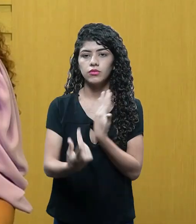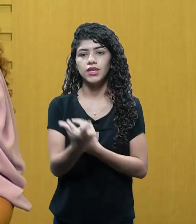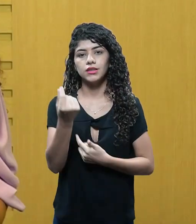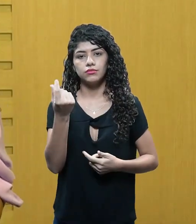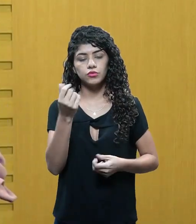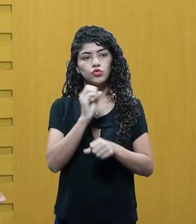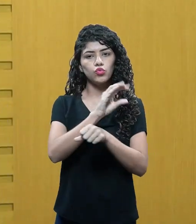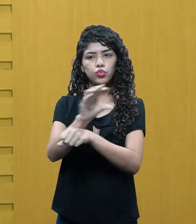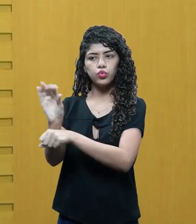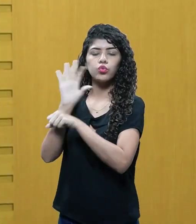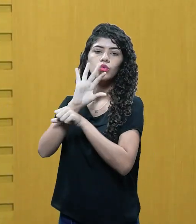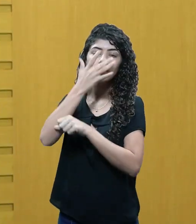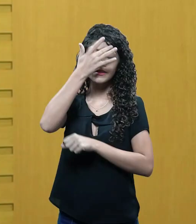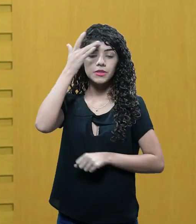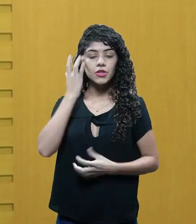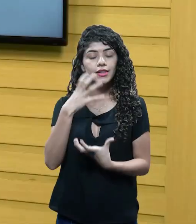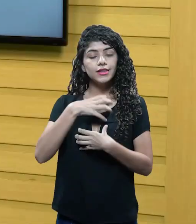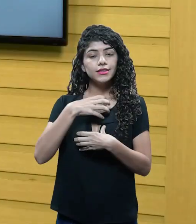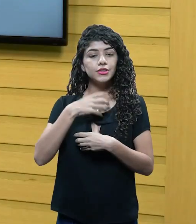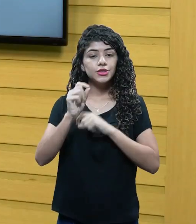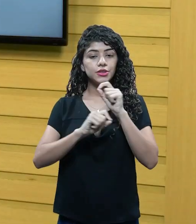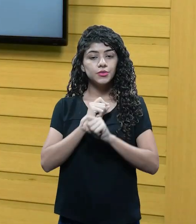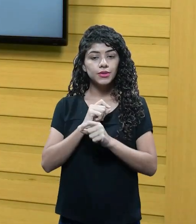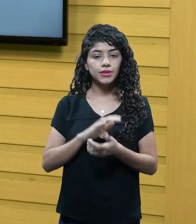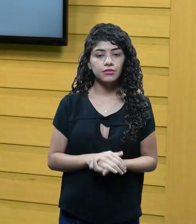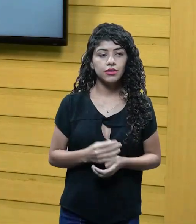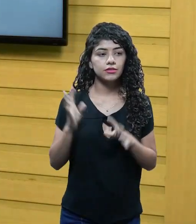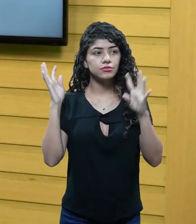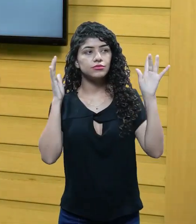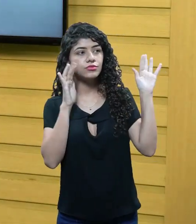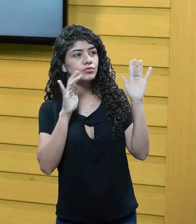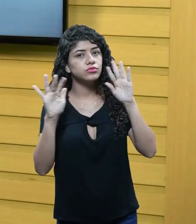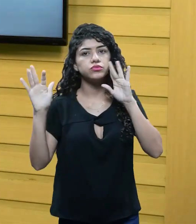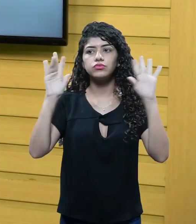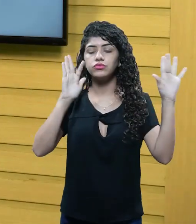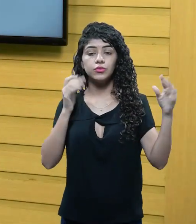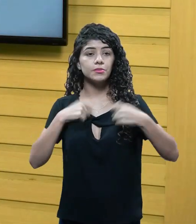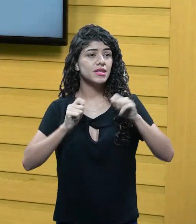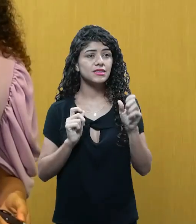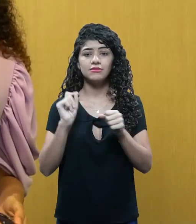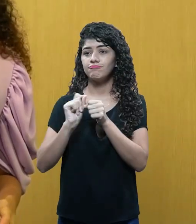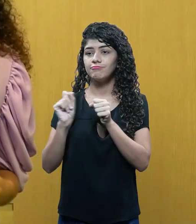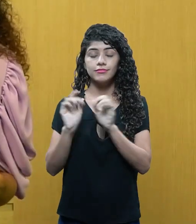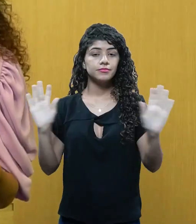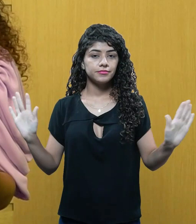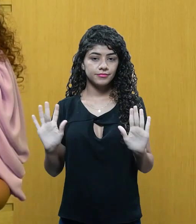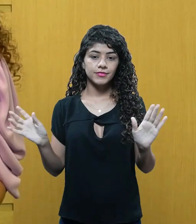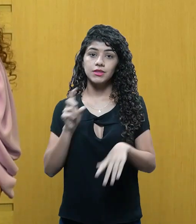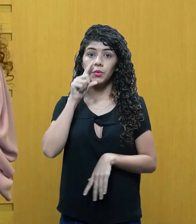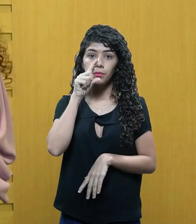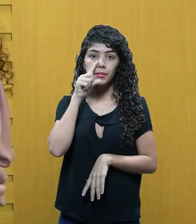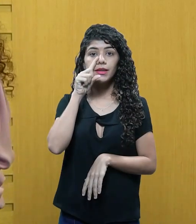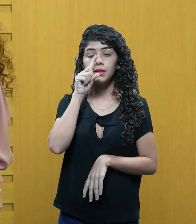mais orçamento, leva as pessoas a se sentirem desorientadas ali no que precisam fazer. Então, isso